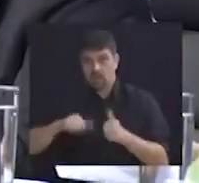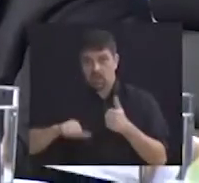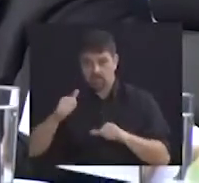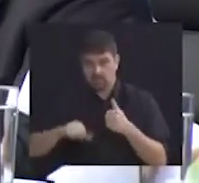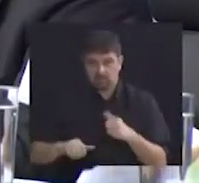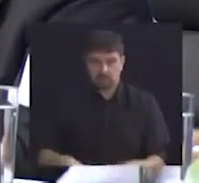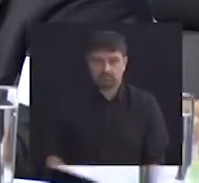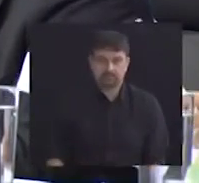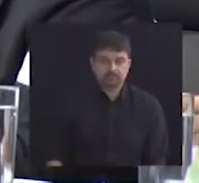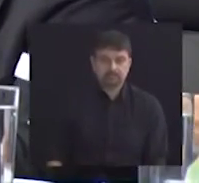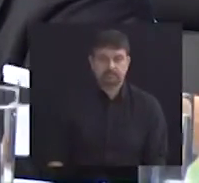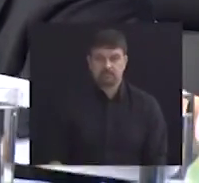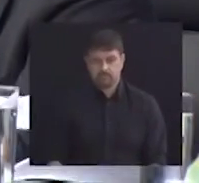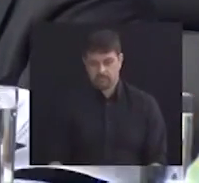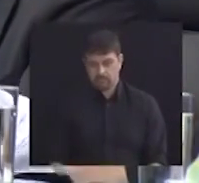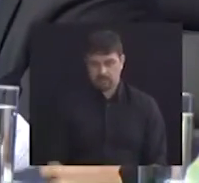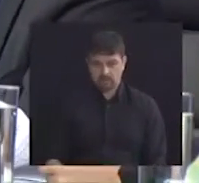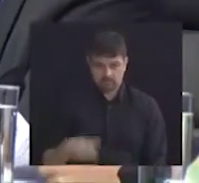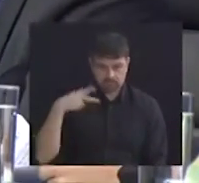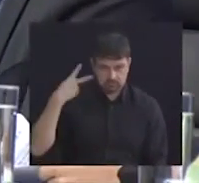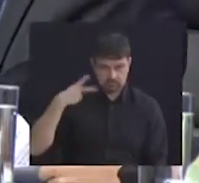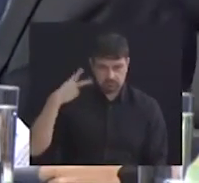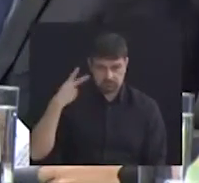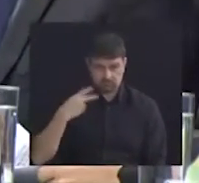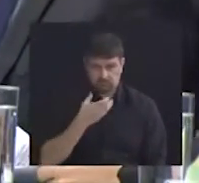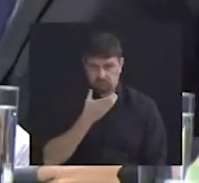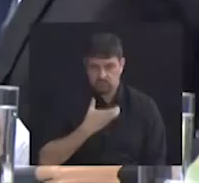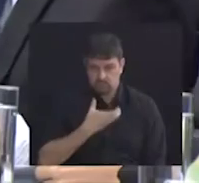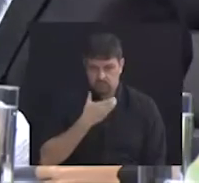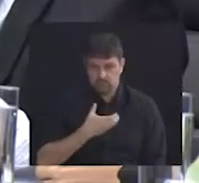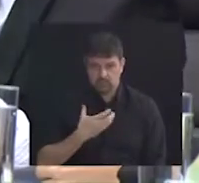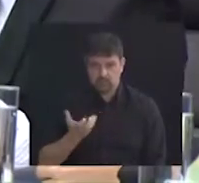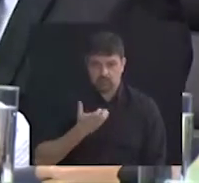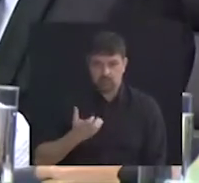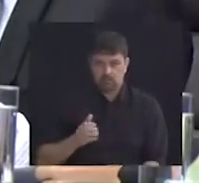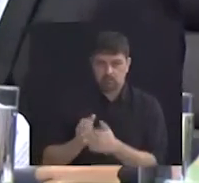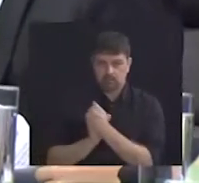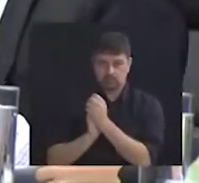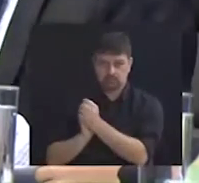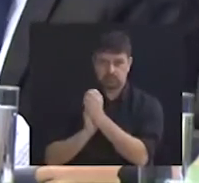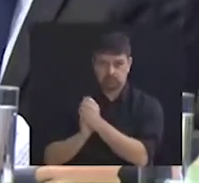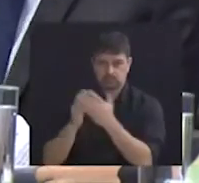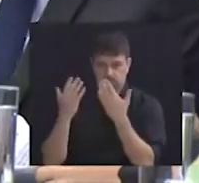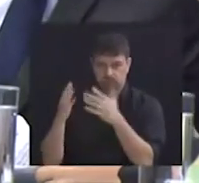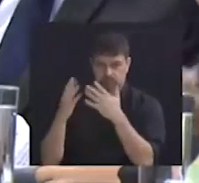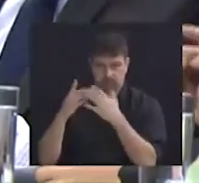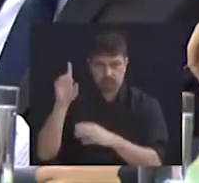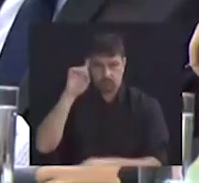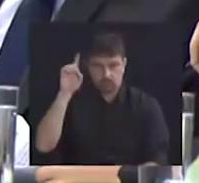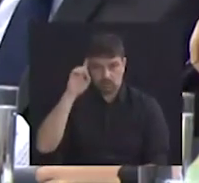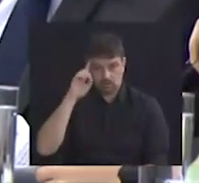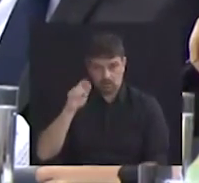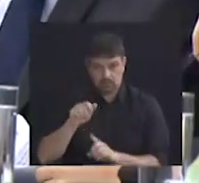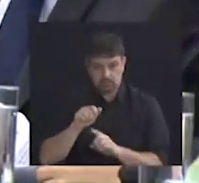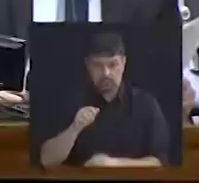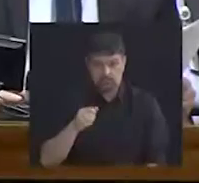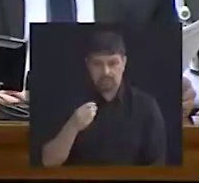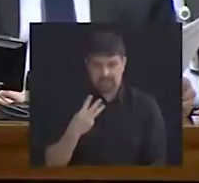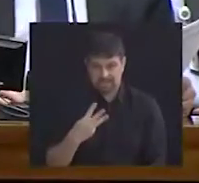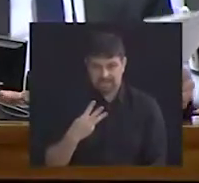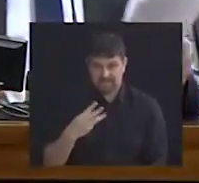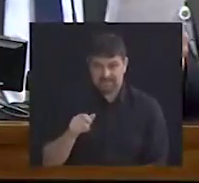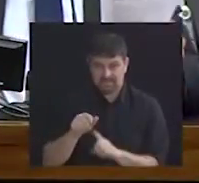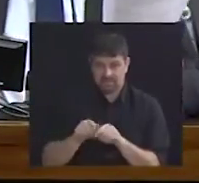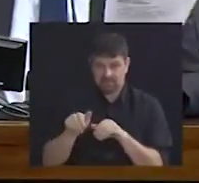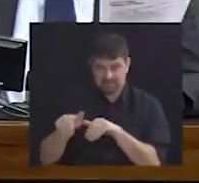O vereador Pastor Elias Azevedo foi à tribuna na última semana para criticar a retirada de linhas de ônibus que atendiam os bairros